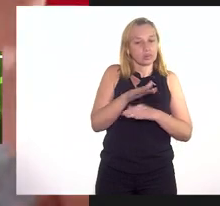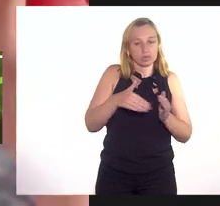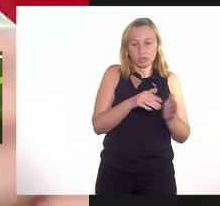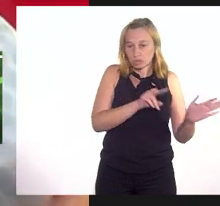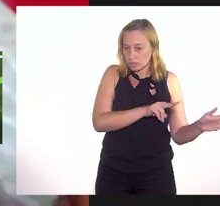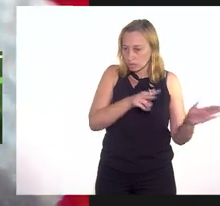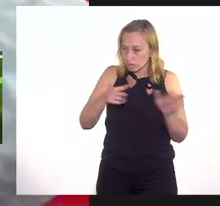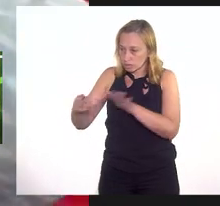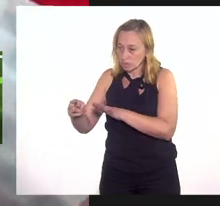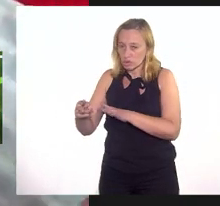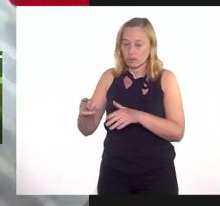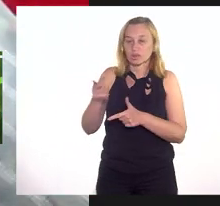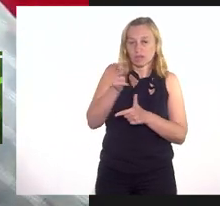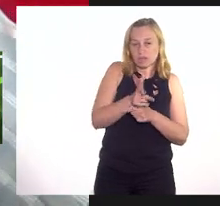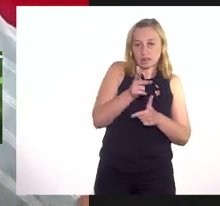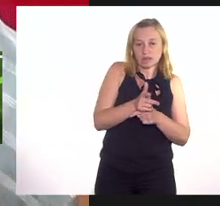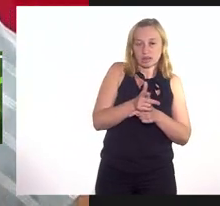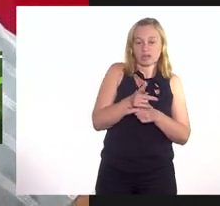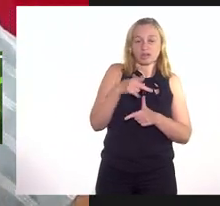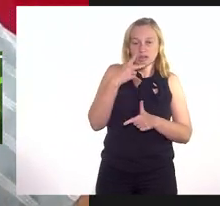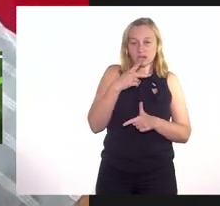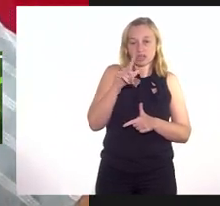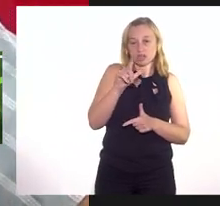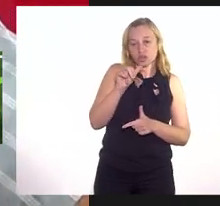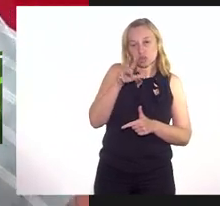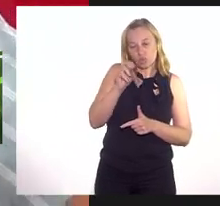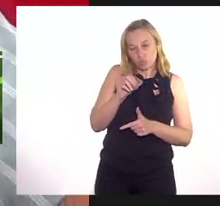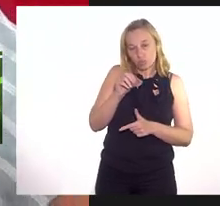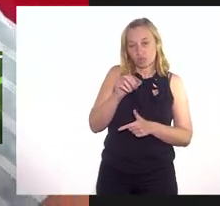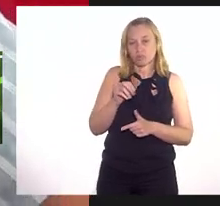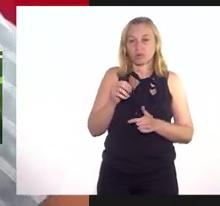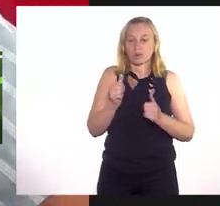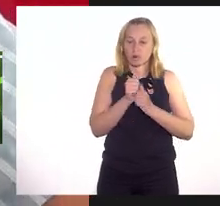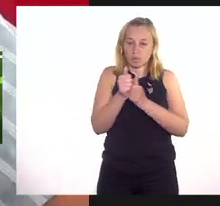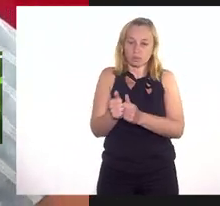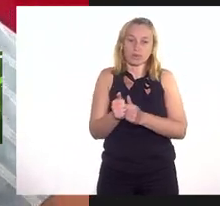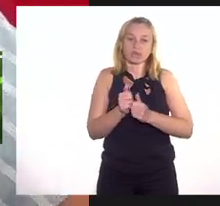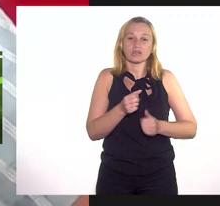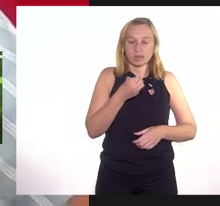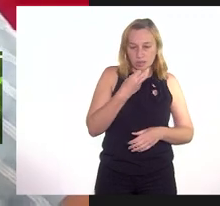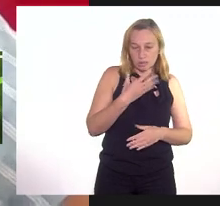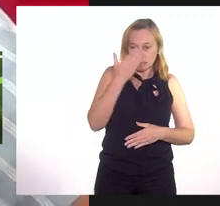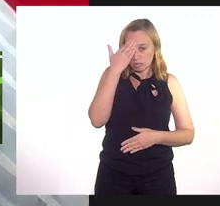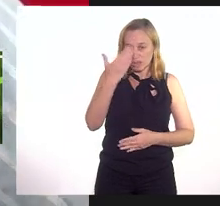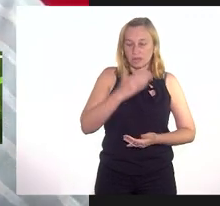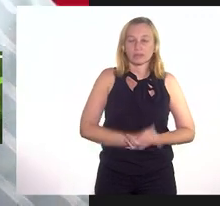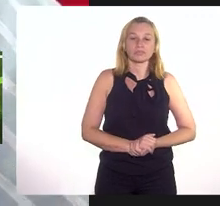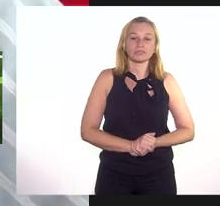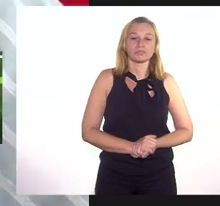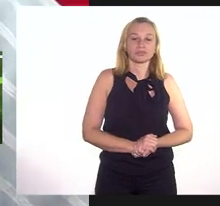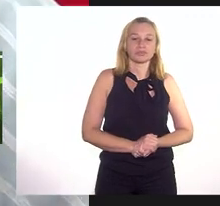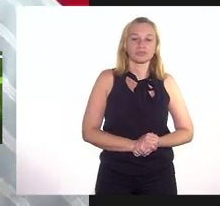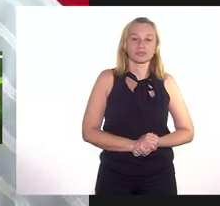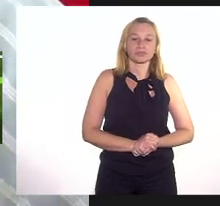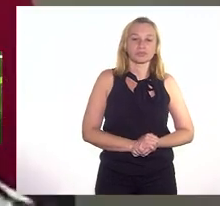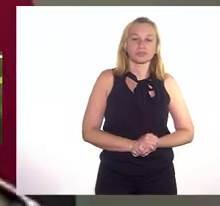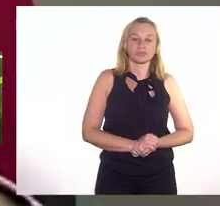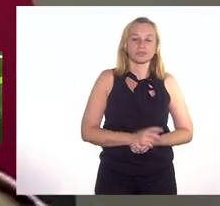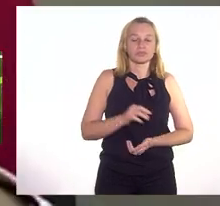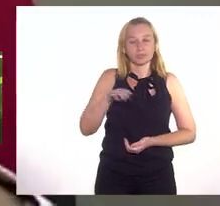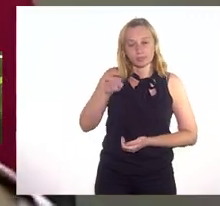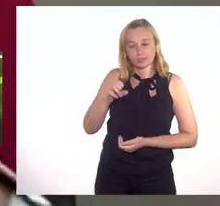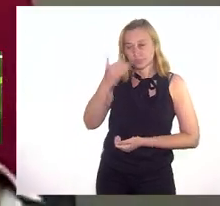Toda semana vai ter lives falando de lupus também. Acompanhem. Muito obrigado. Cristiane, eu